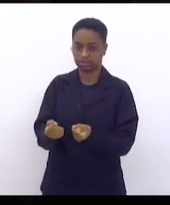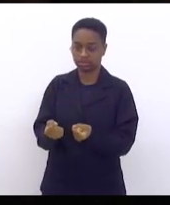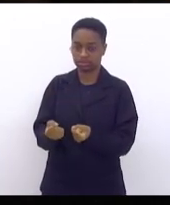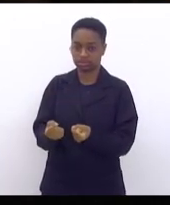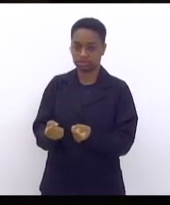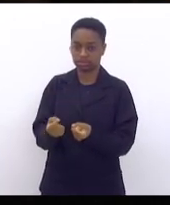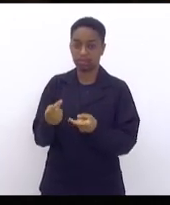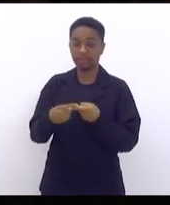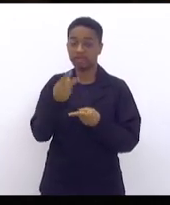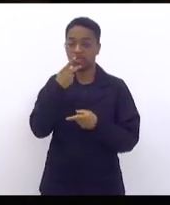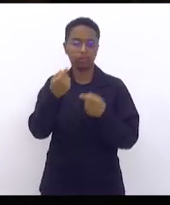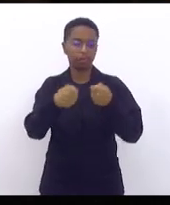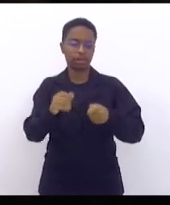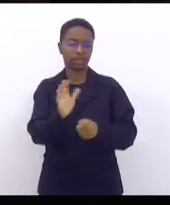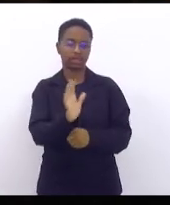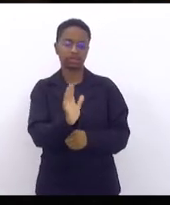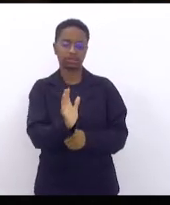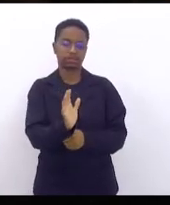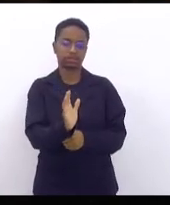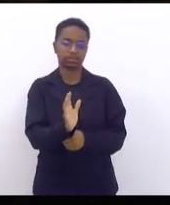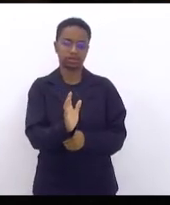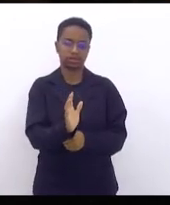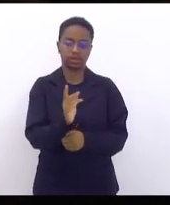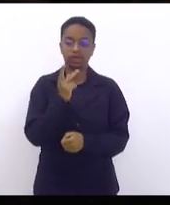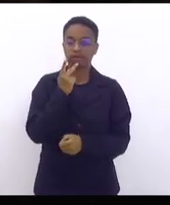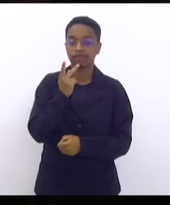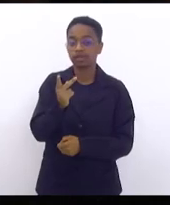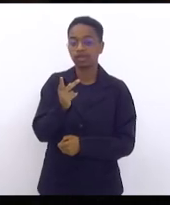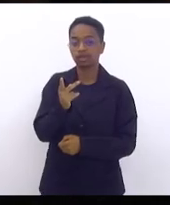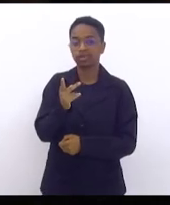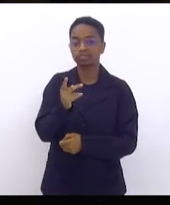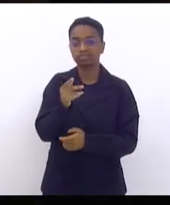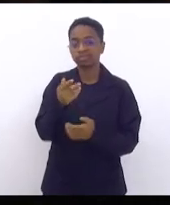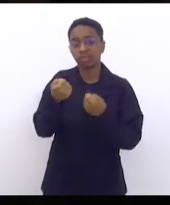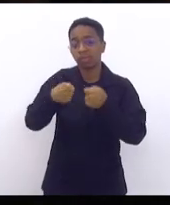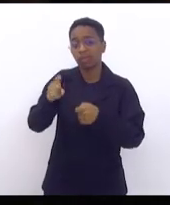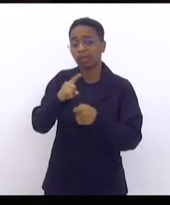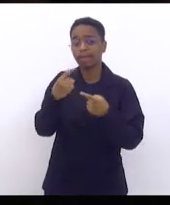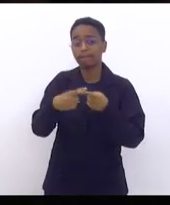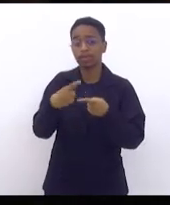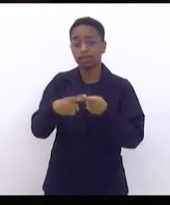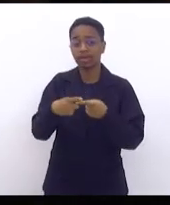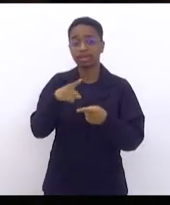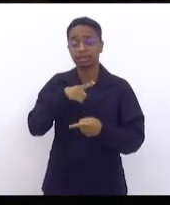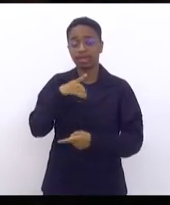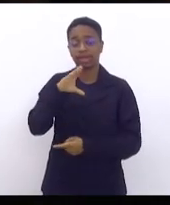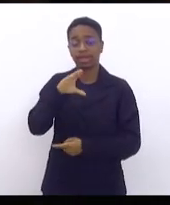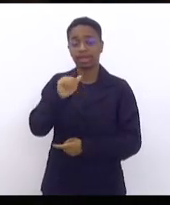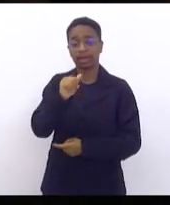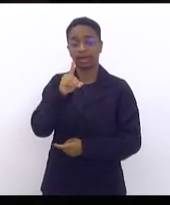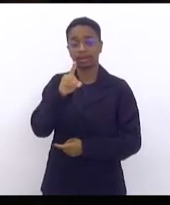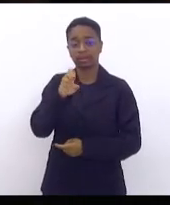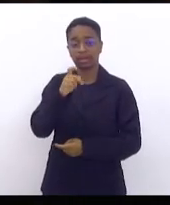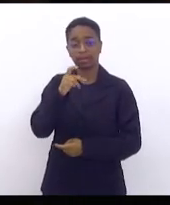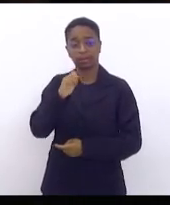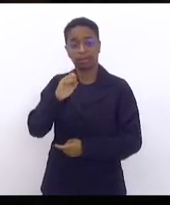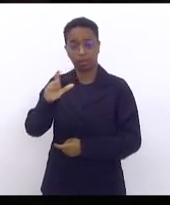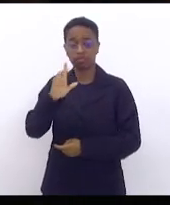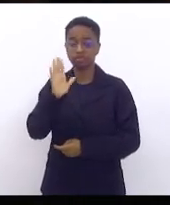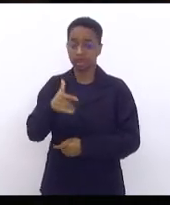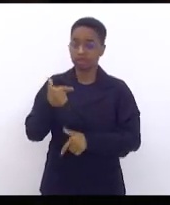Disse que não precisaria, disse que não teria condições, porque teria a Cadepol, que já fazia o trabalho